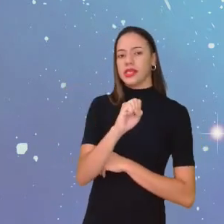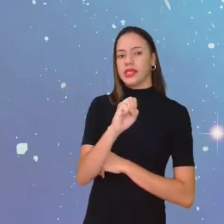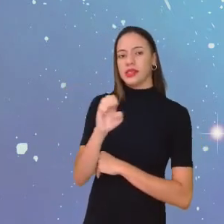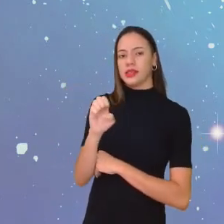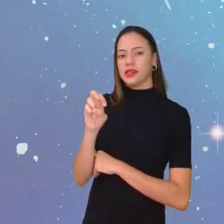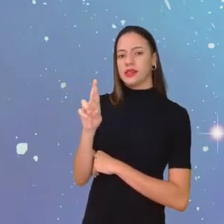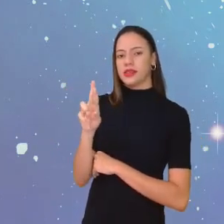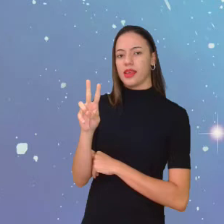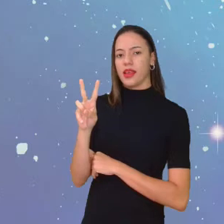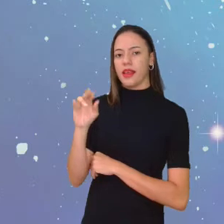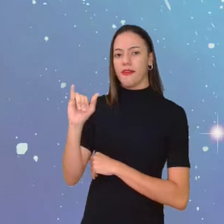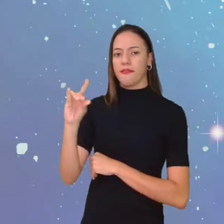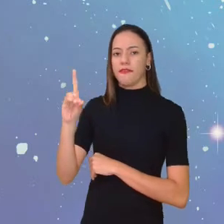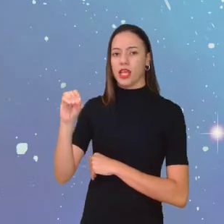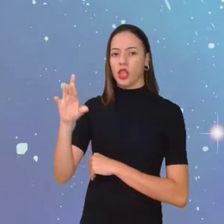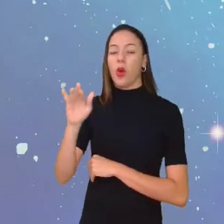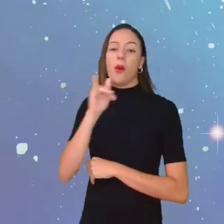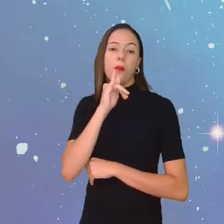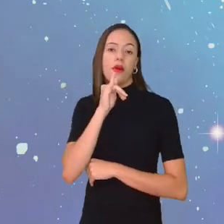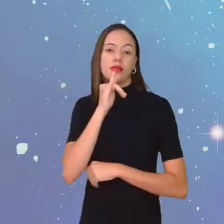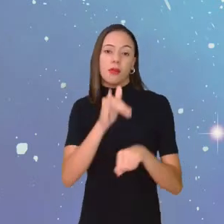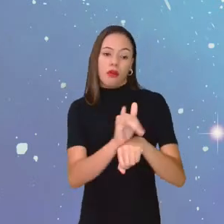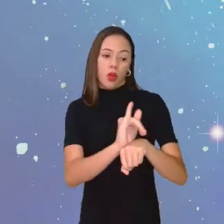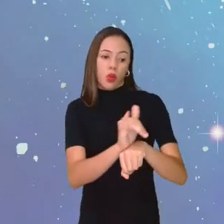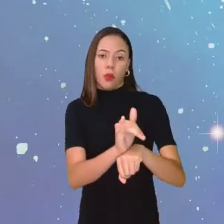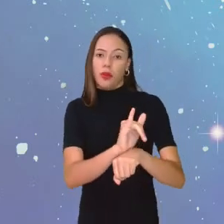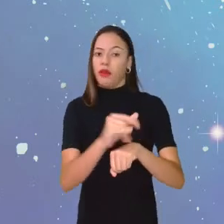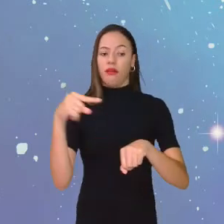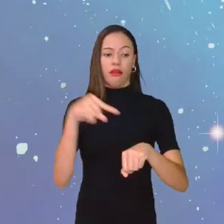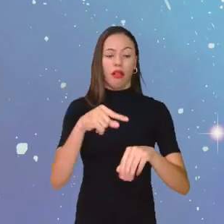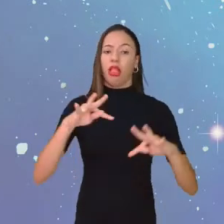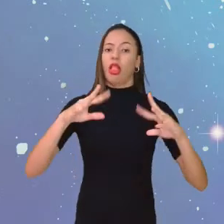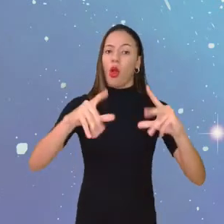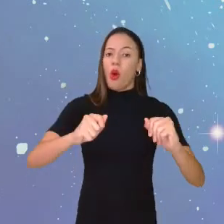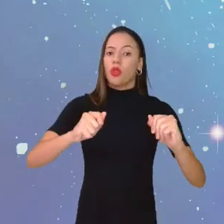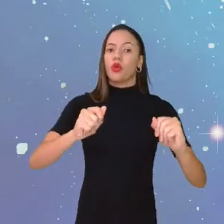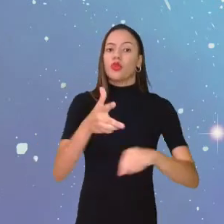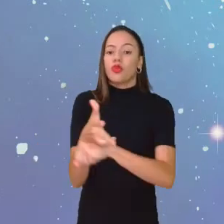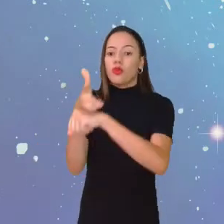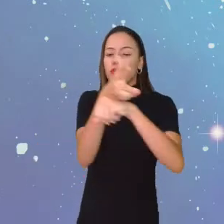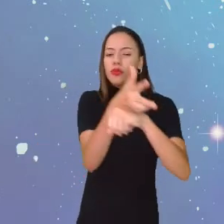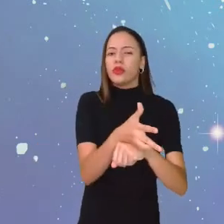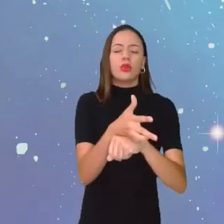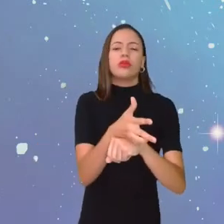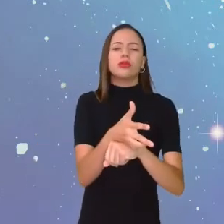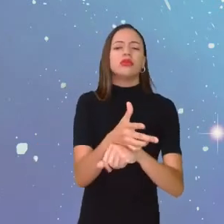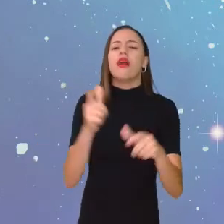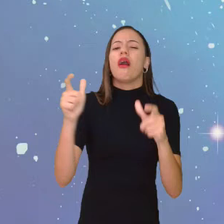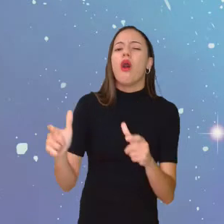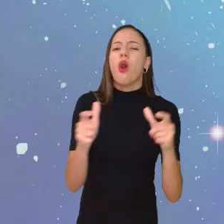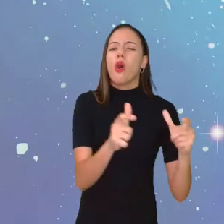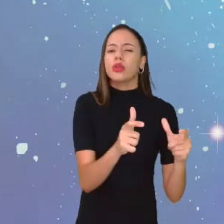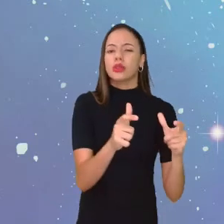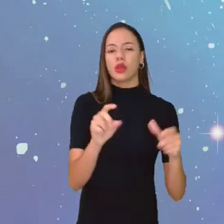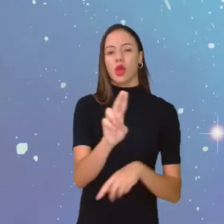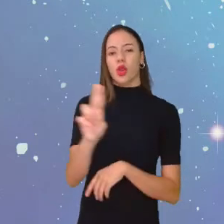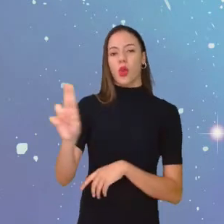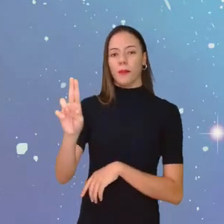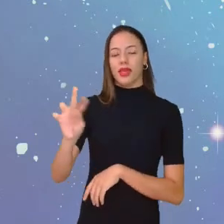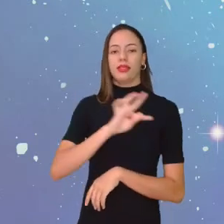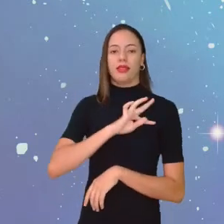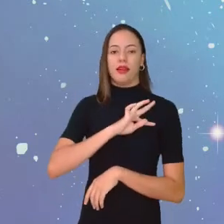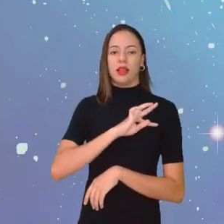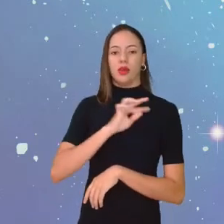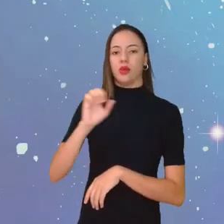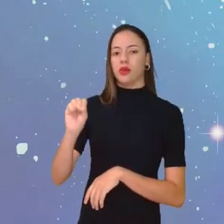YouTube, todos aqueles vídeos, todos os vídeos do YouTube, eles estão em algum lugar que é chamado tecnicamente do servidor,